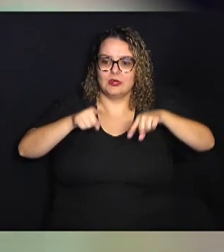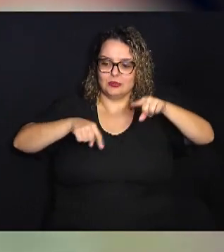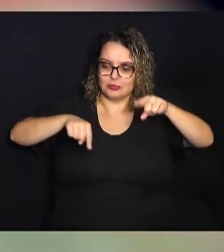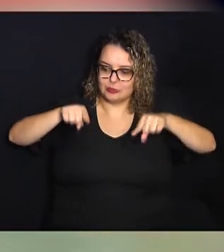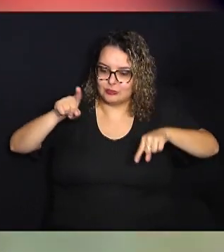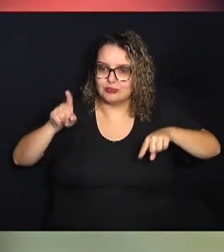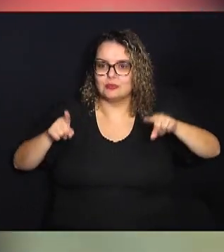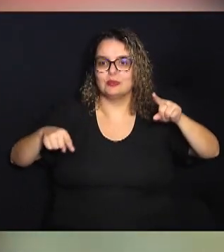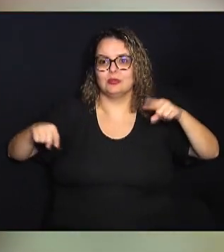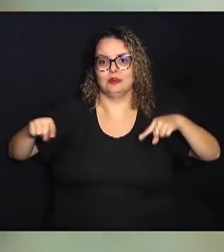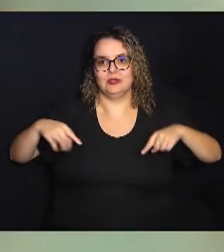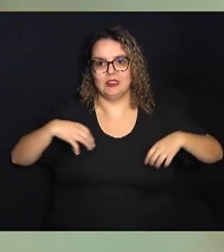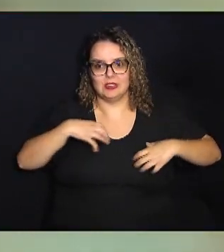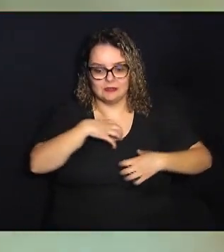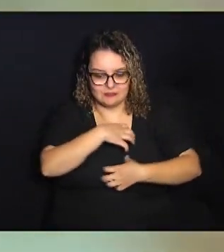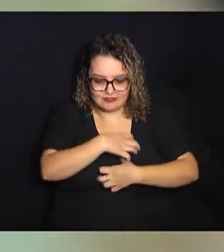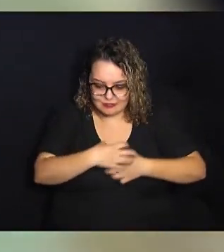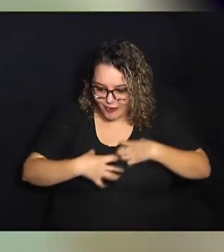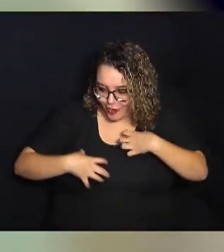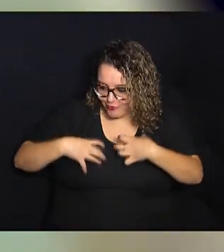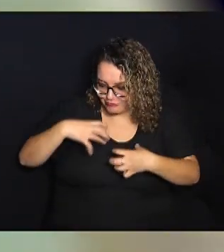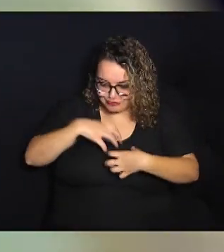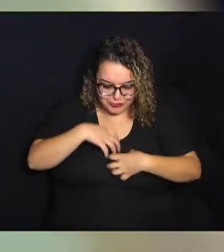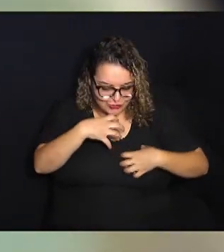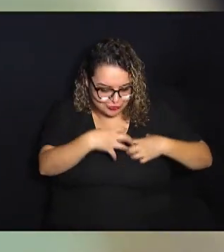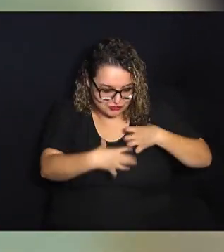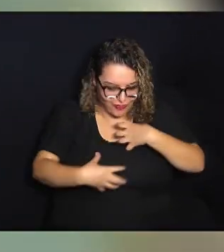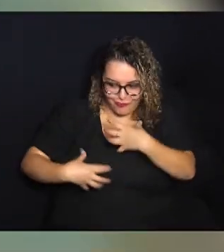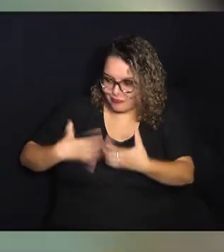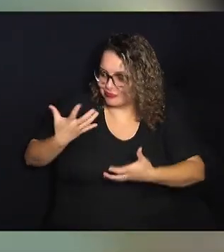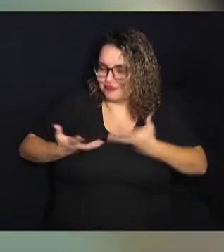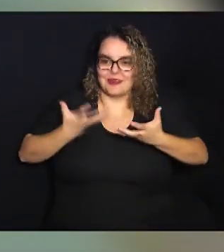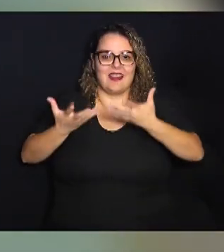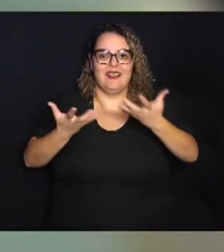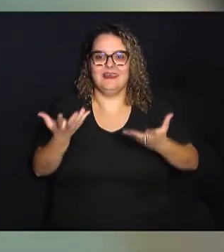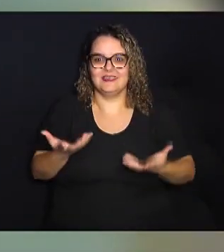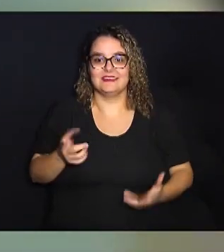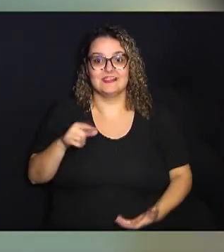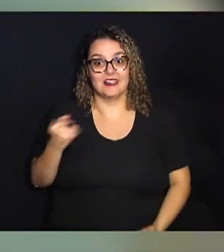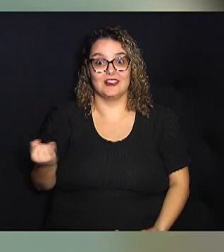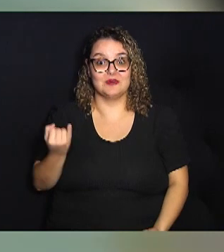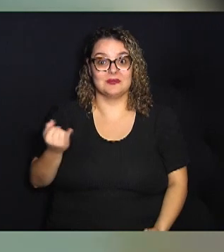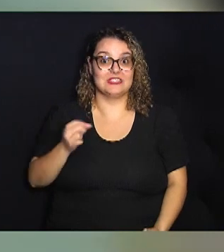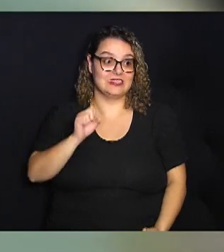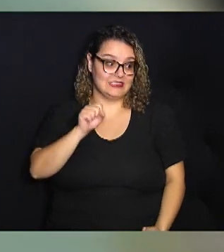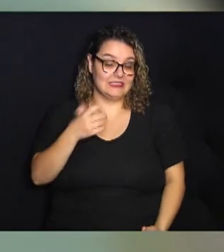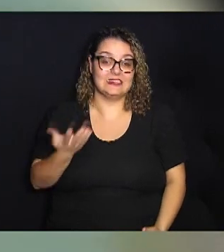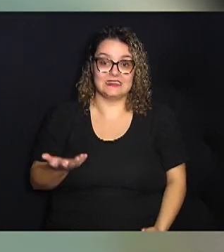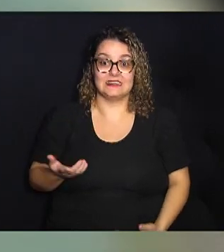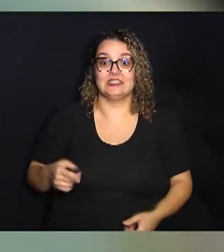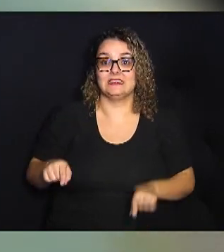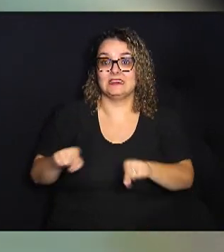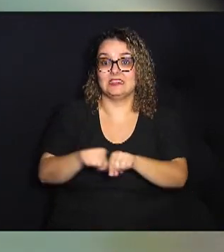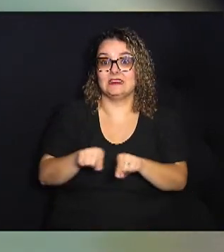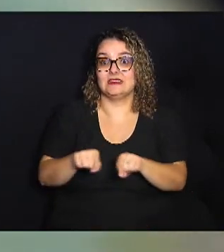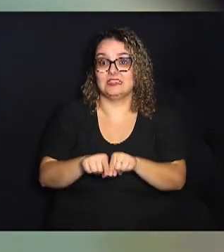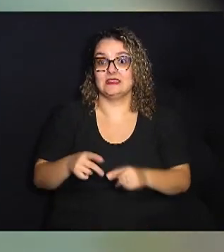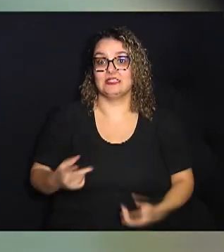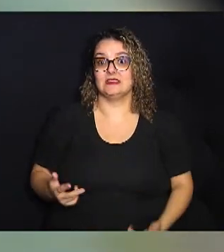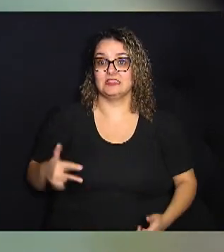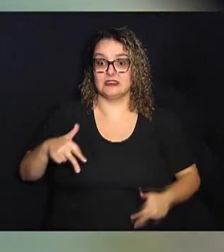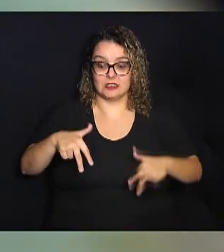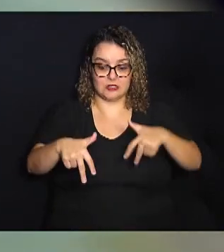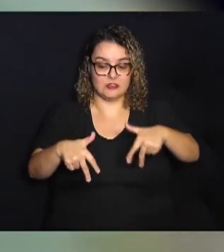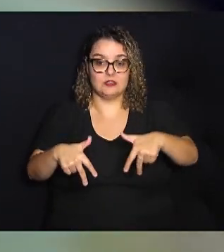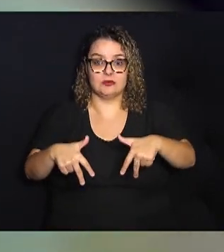vão mexendo com a emoção da gente. É bem interessante isso. Sim. E a questão da personagem, das duas personagens